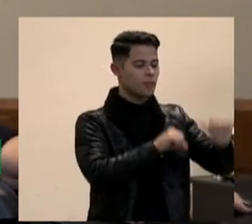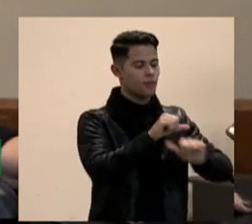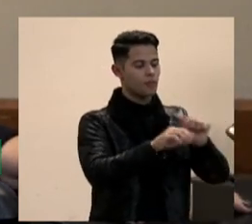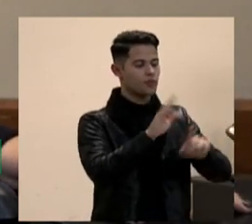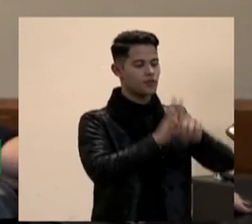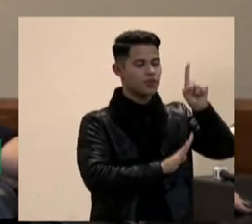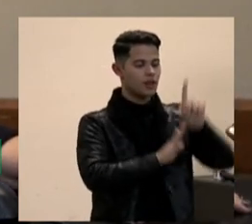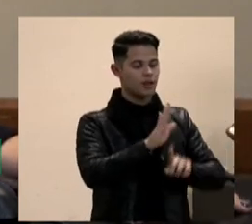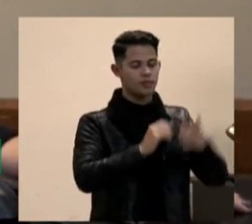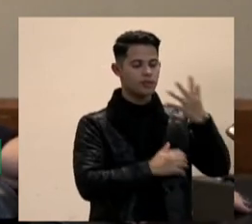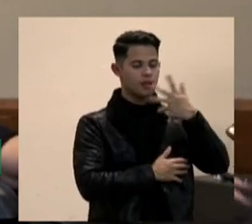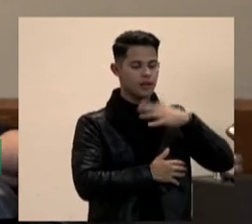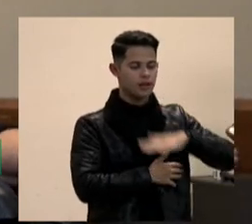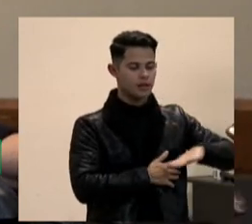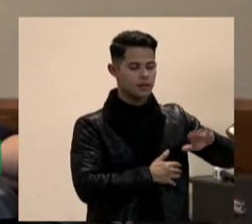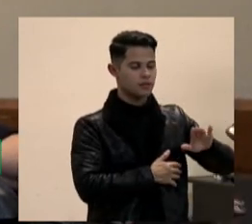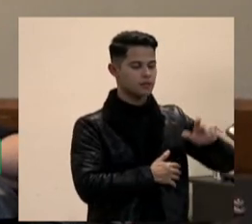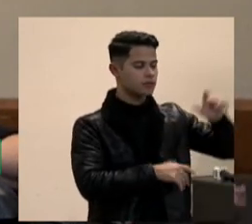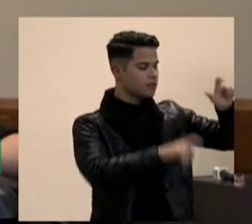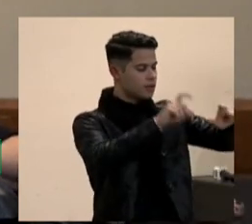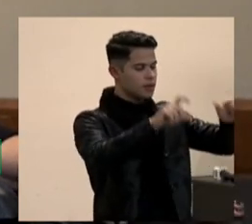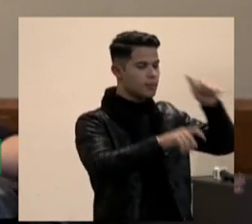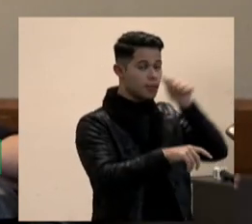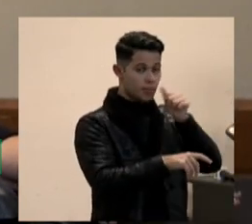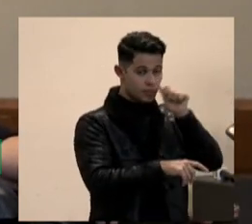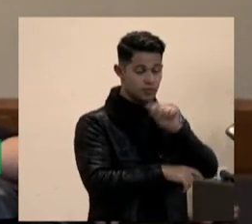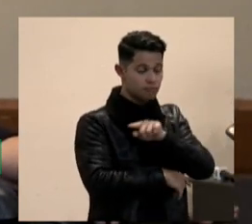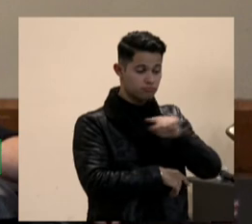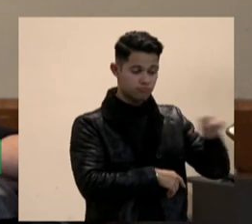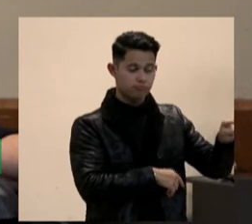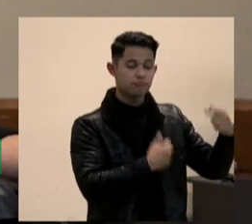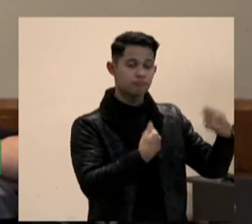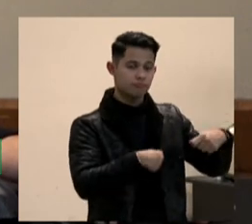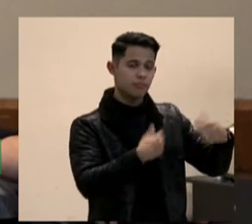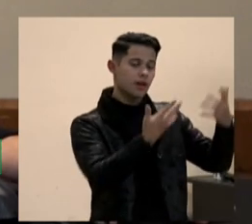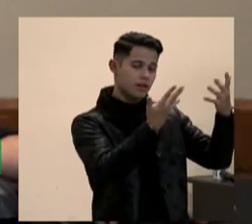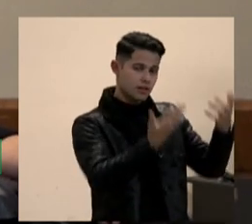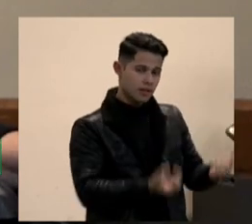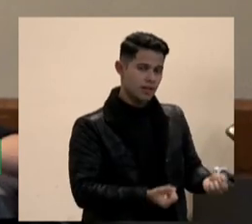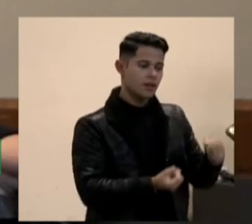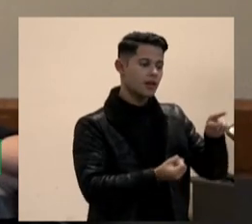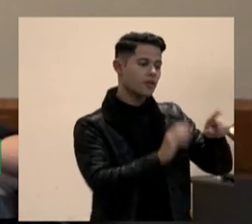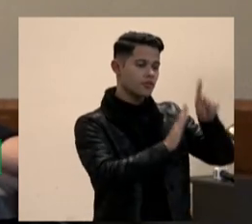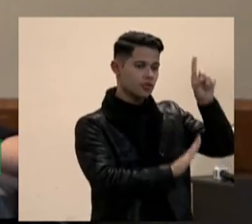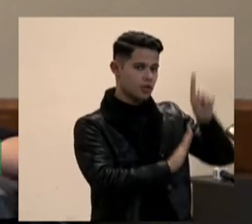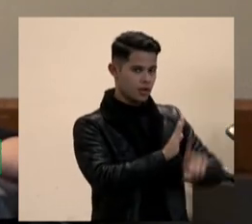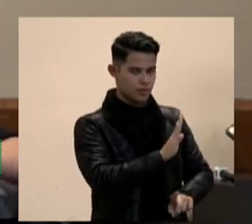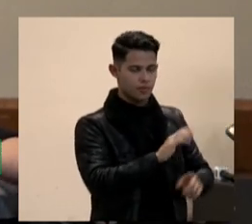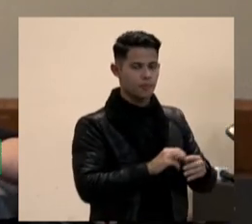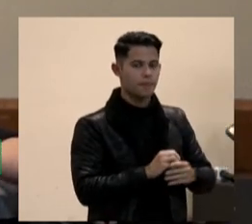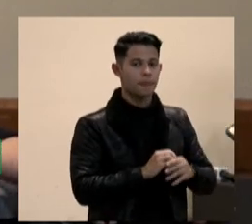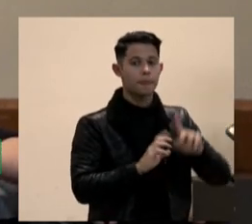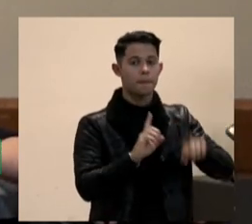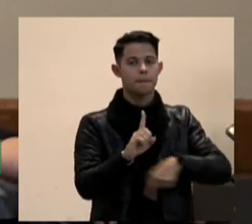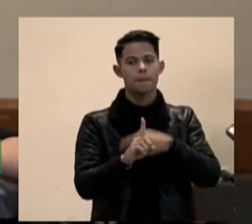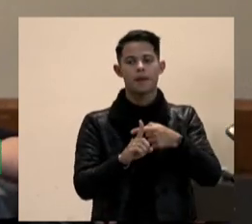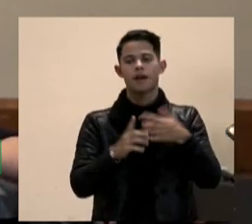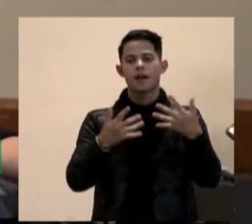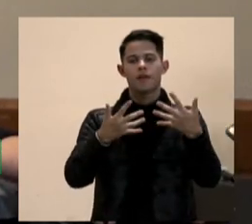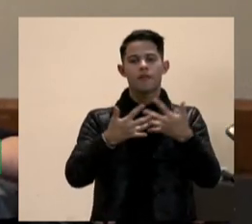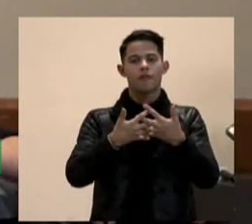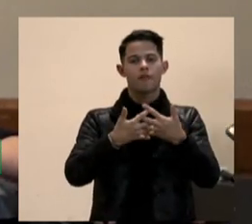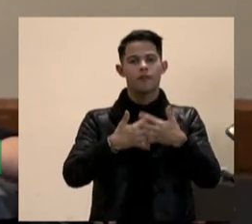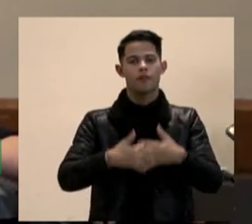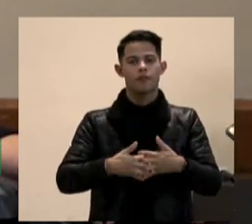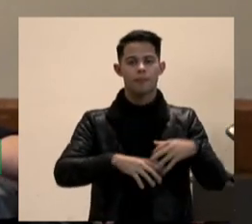quanto da mulher, né? Então, a gente também precisa reconhecer esse direito de forma ampliada. E a função pedagógica, né, que é